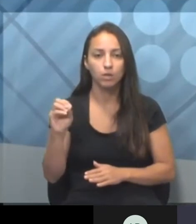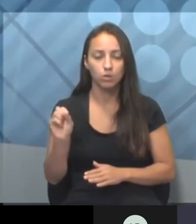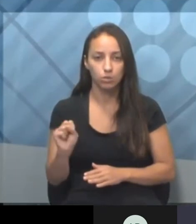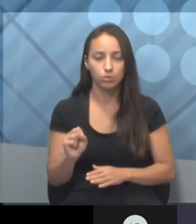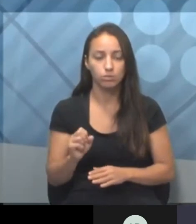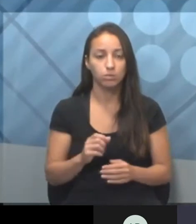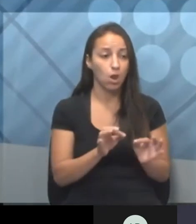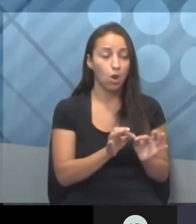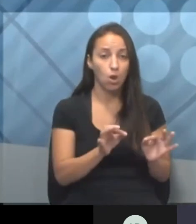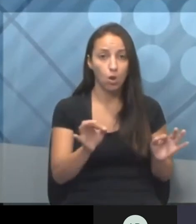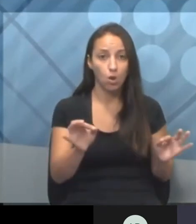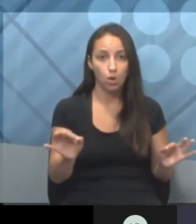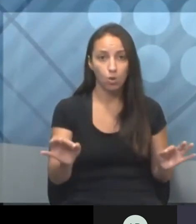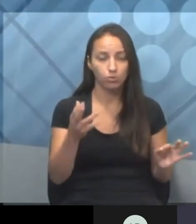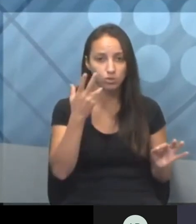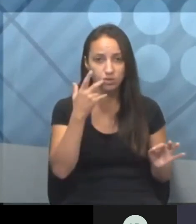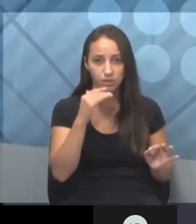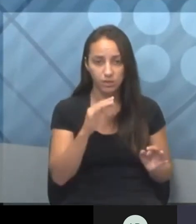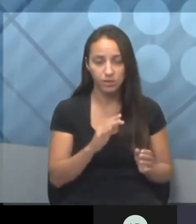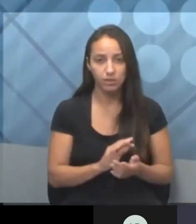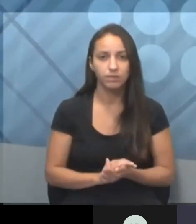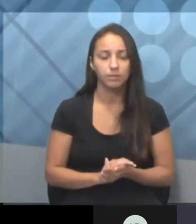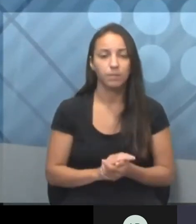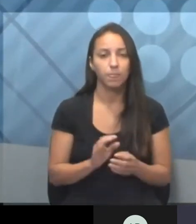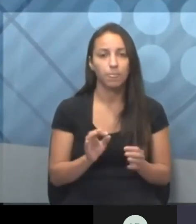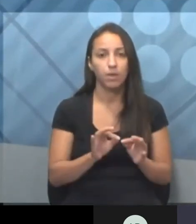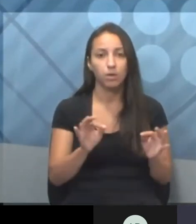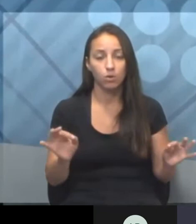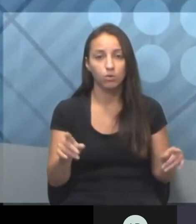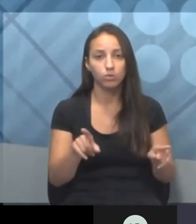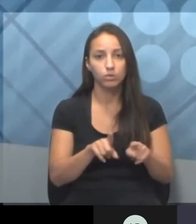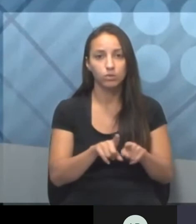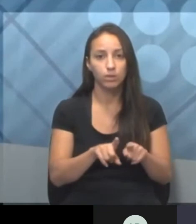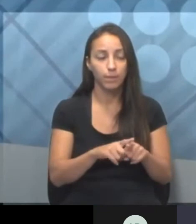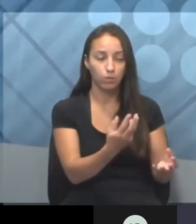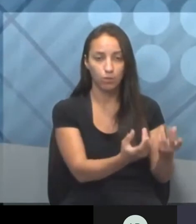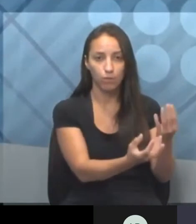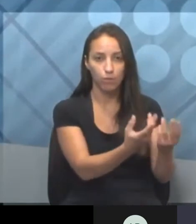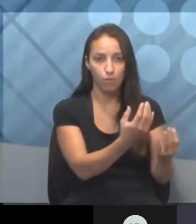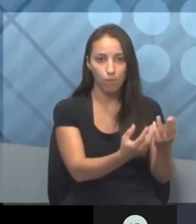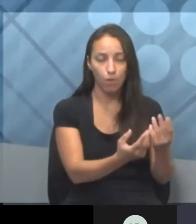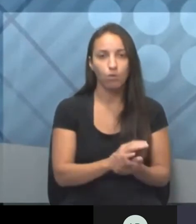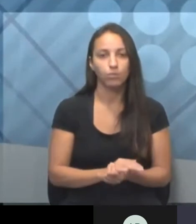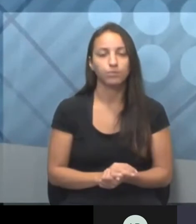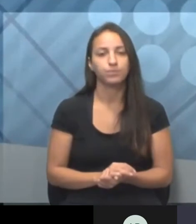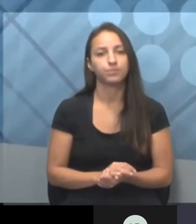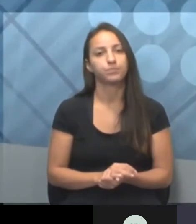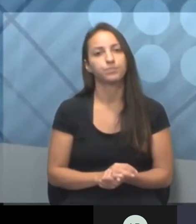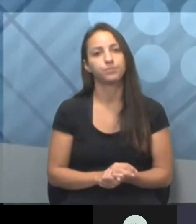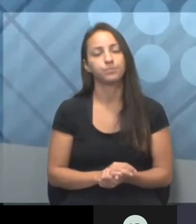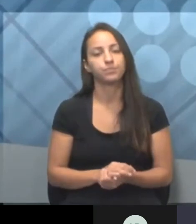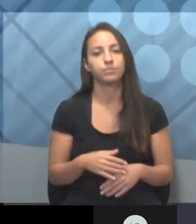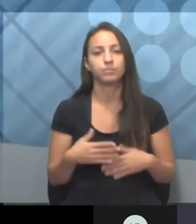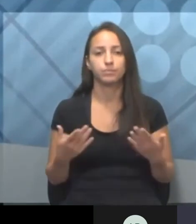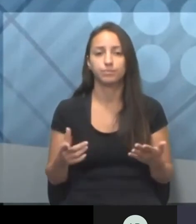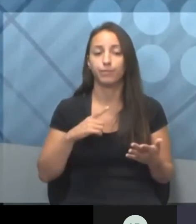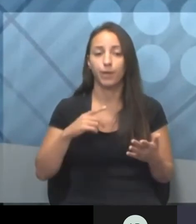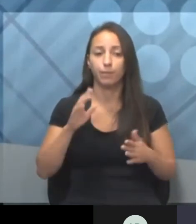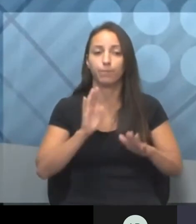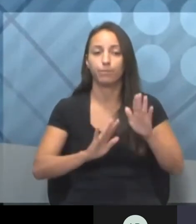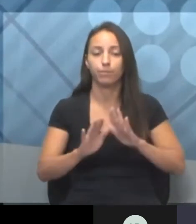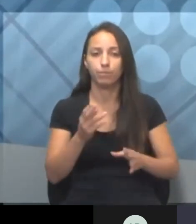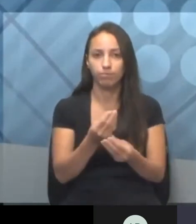estratégica, longe de acesso de crianças, longe de do fogo ou de fontes de calor, né? Então, tem